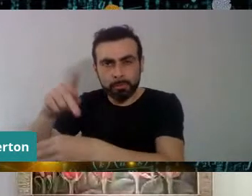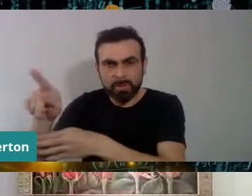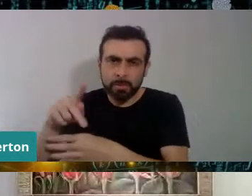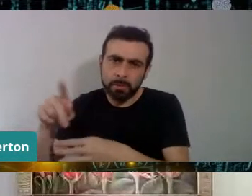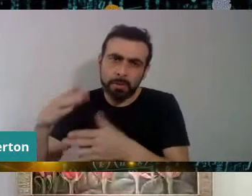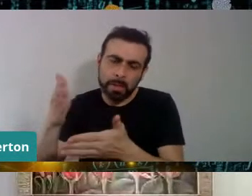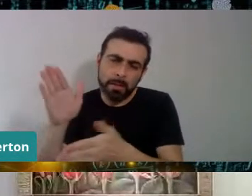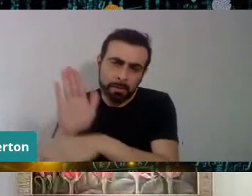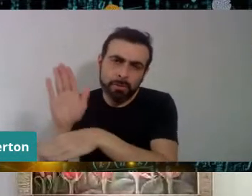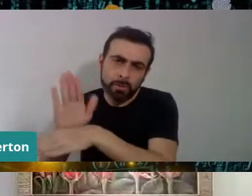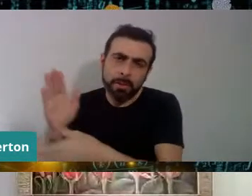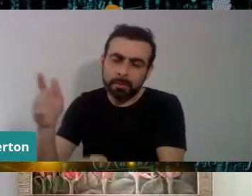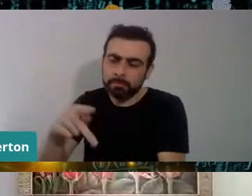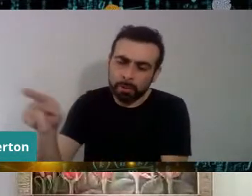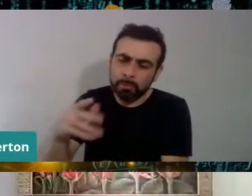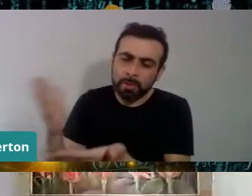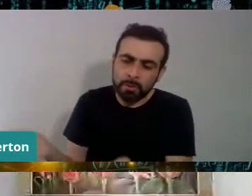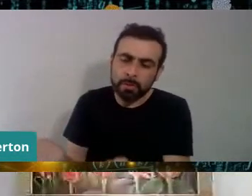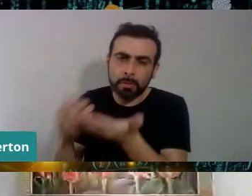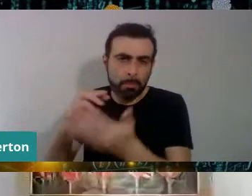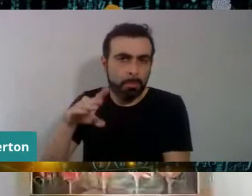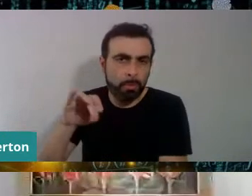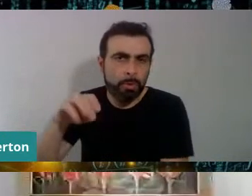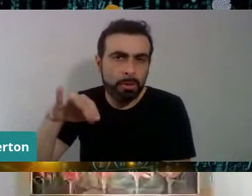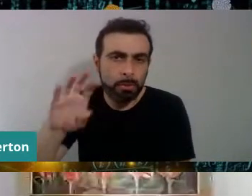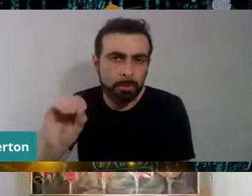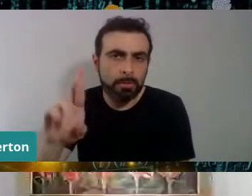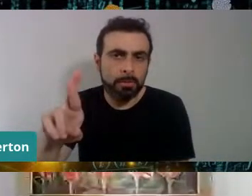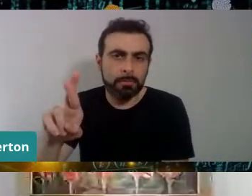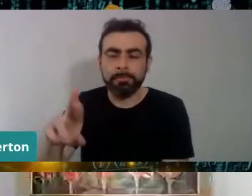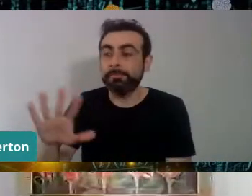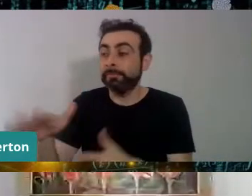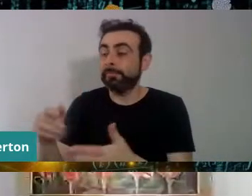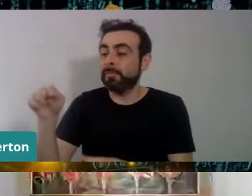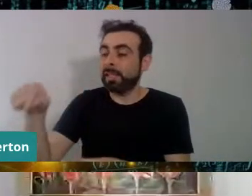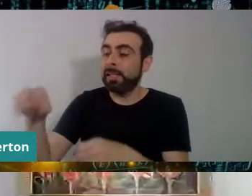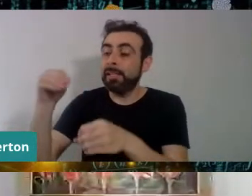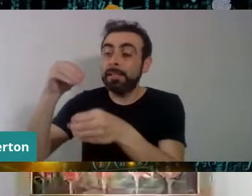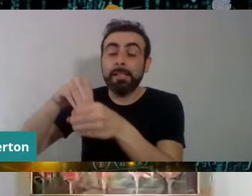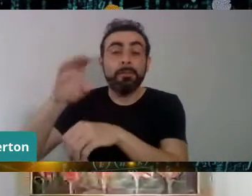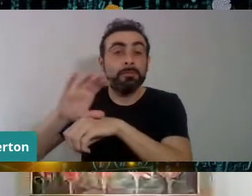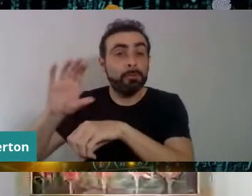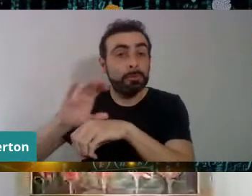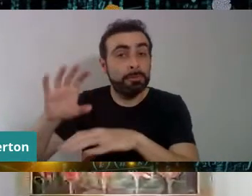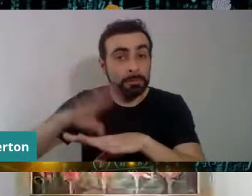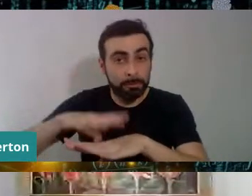Um monitor naquela época, né? Ela me convidou para ser o monitor no curso de matemática,